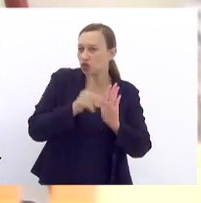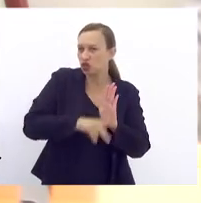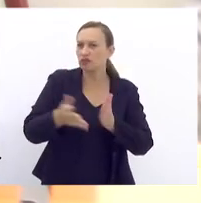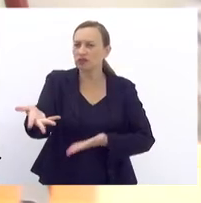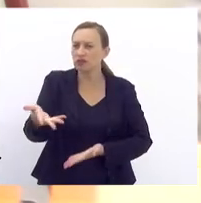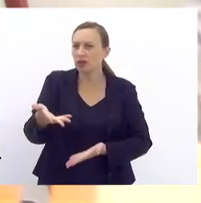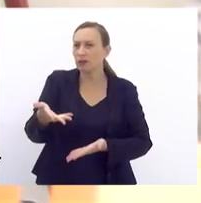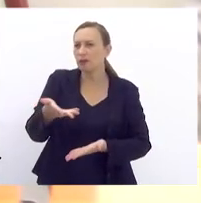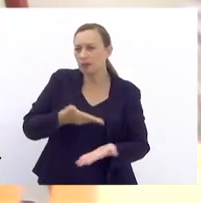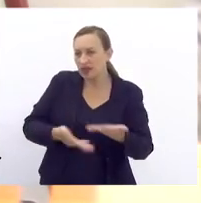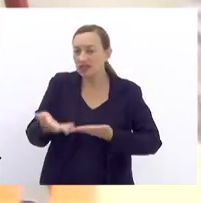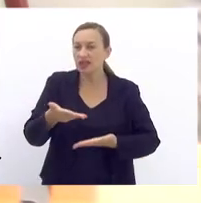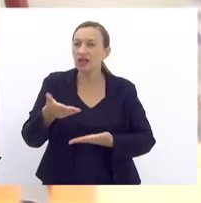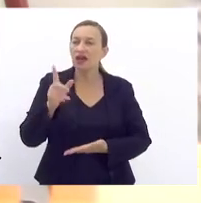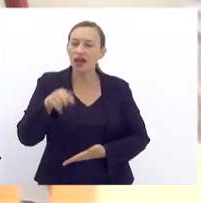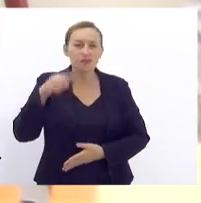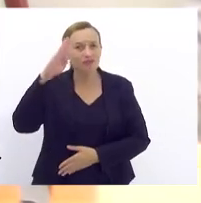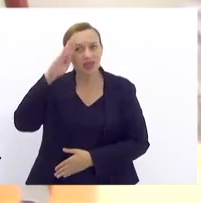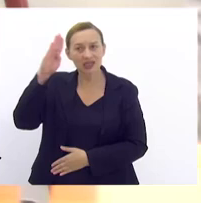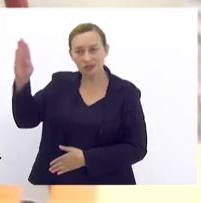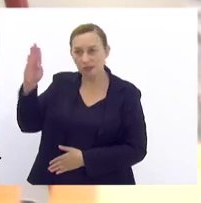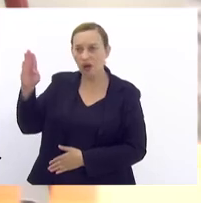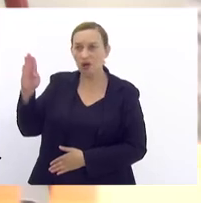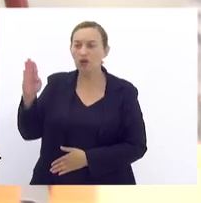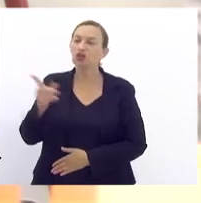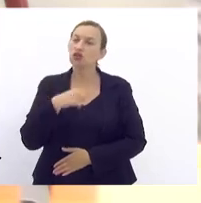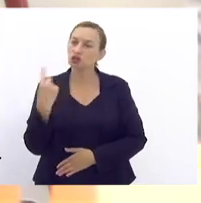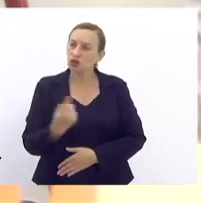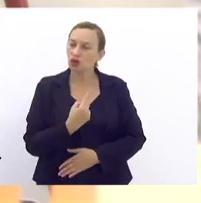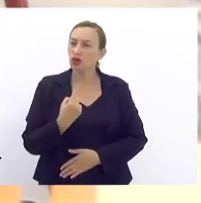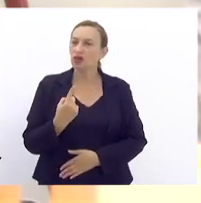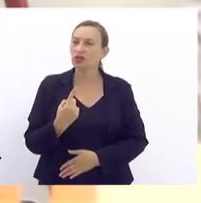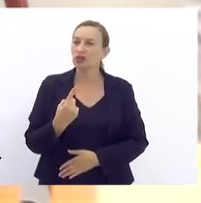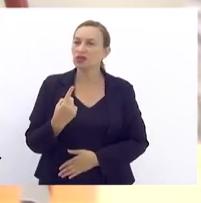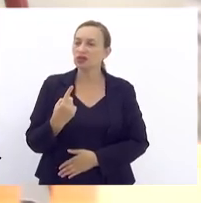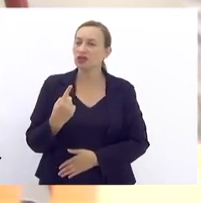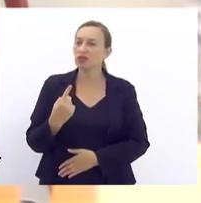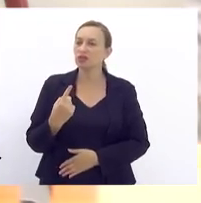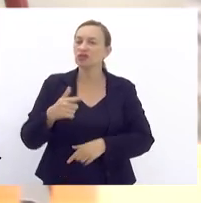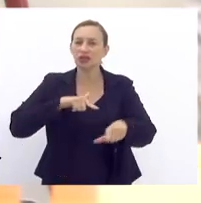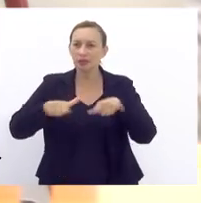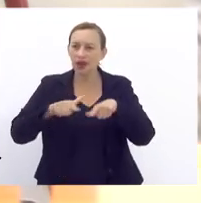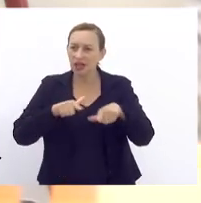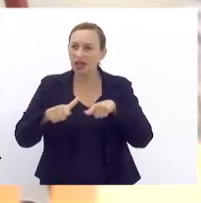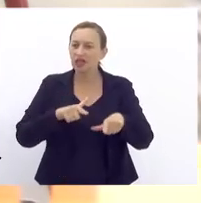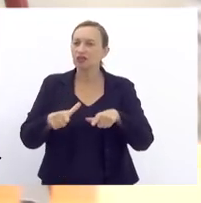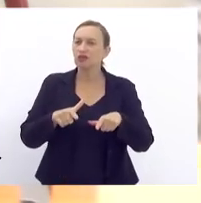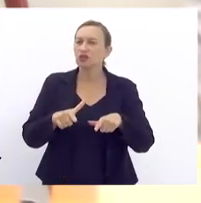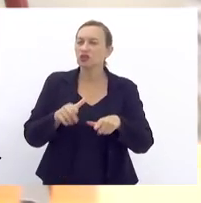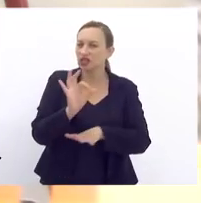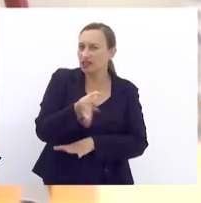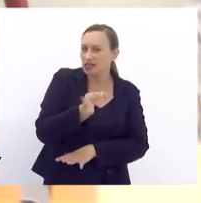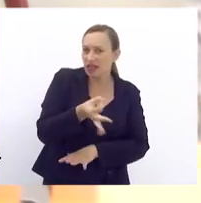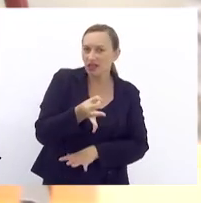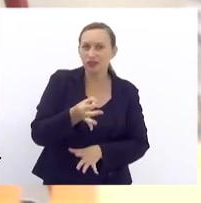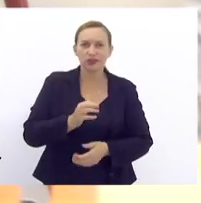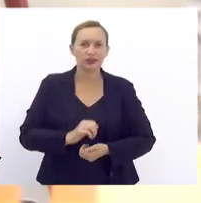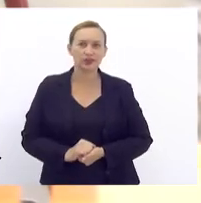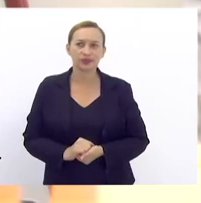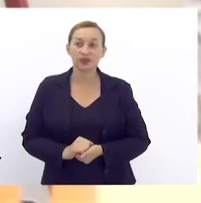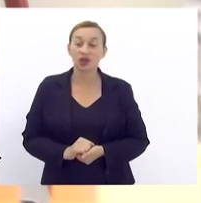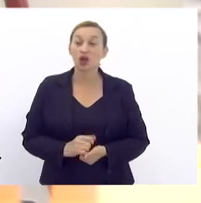do CIEE é fundamental e nós estamos estreitando esses laços trabalhando fazendo com que de fato é